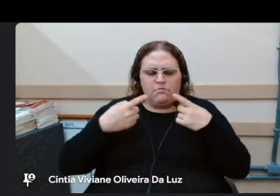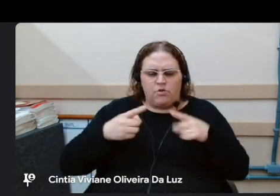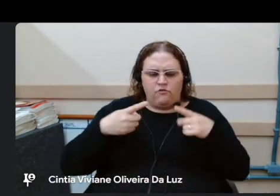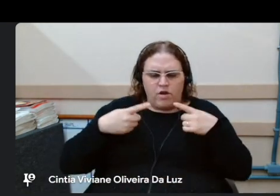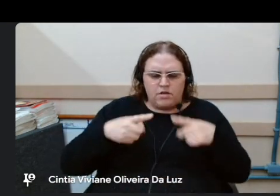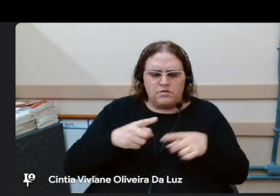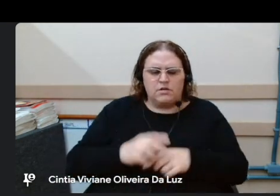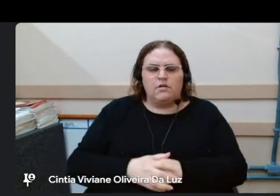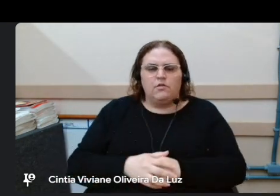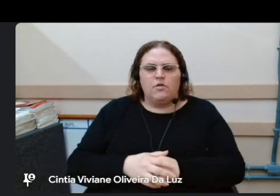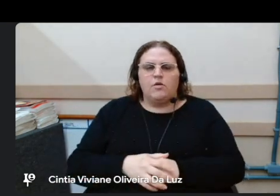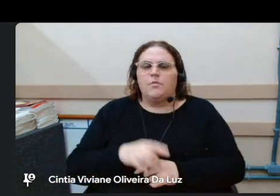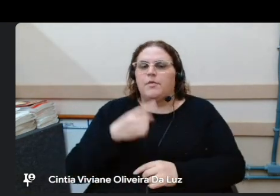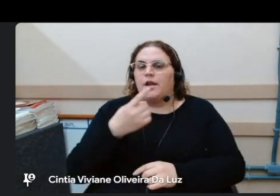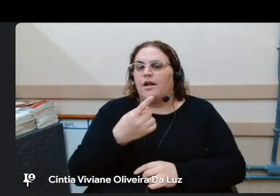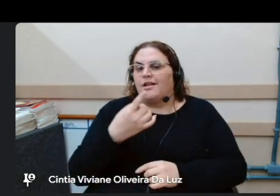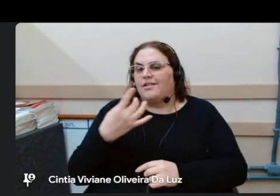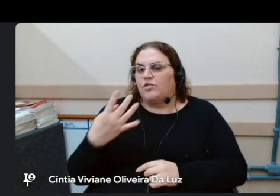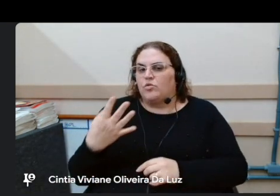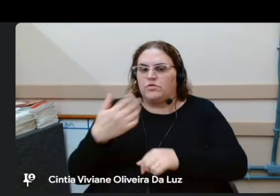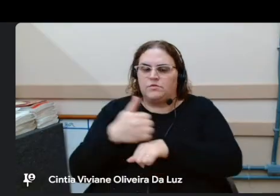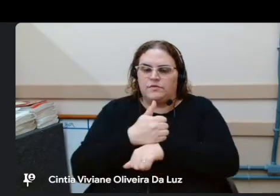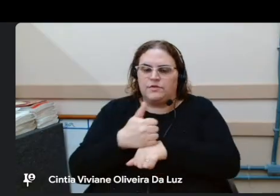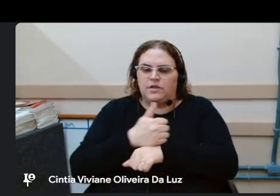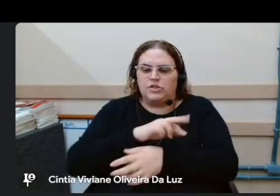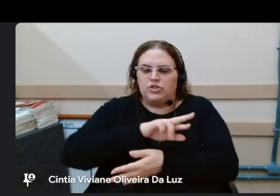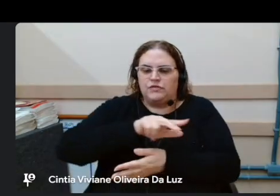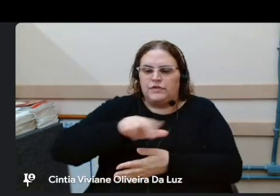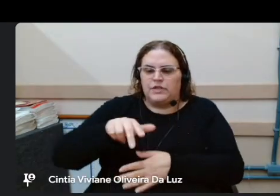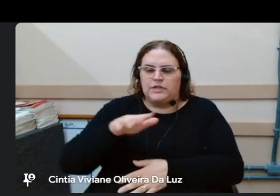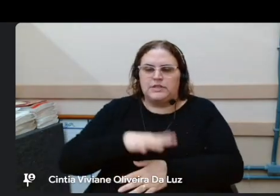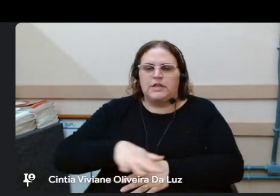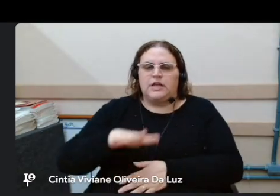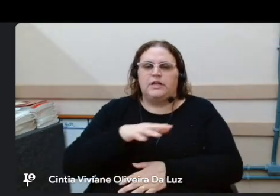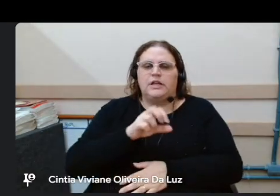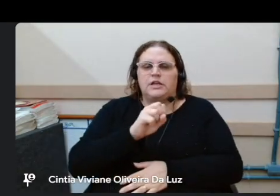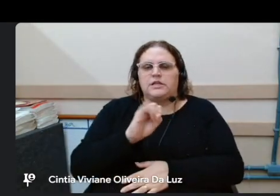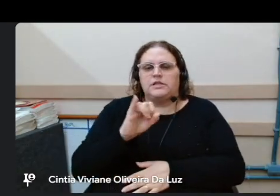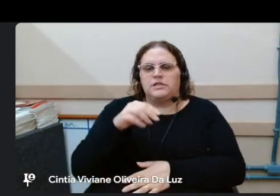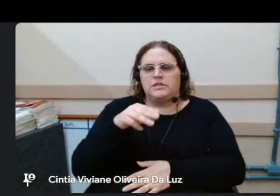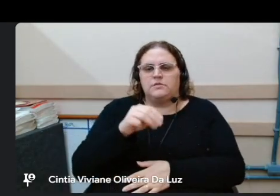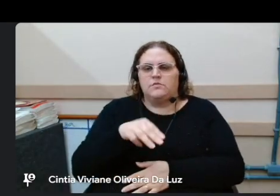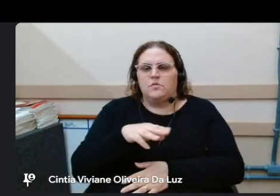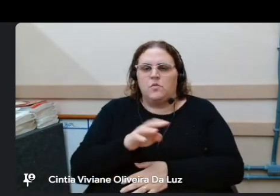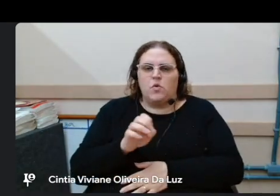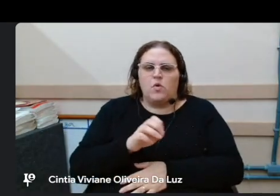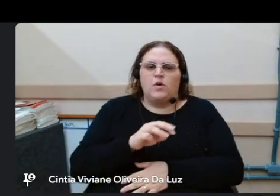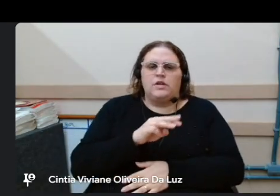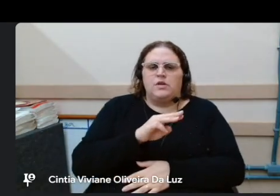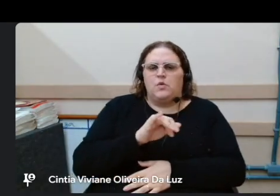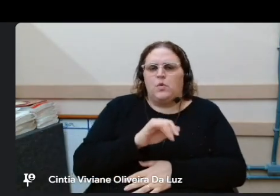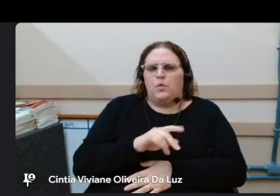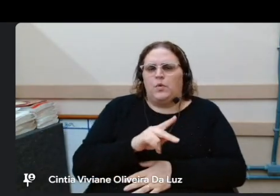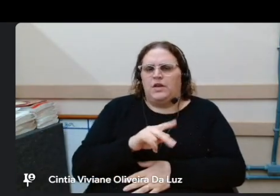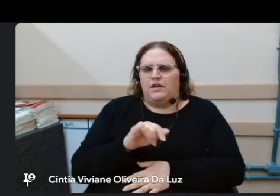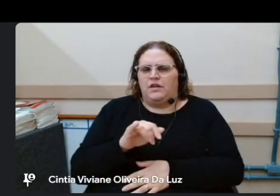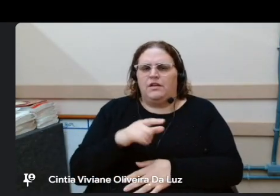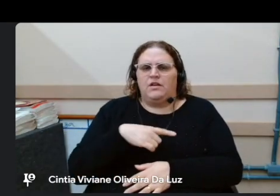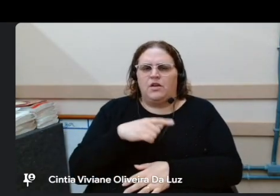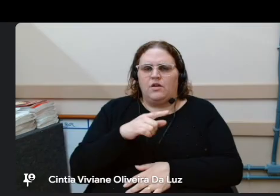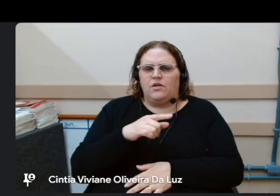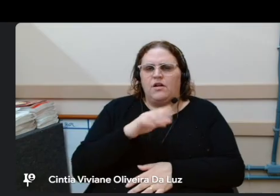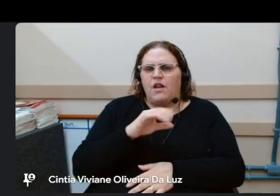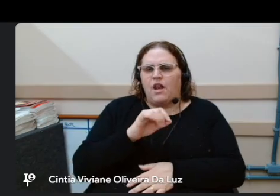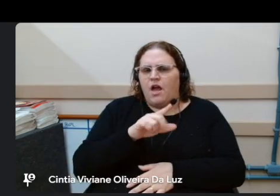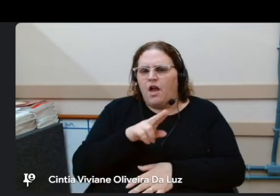lançou essa essa provocação para 14 profissionais de diversas áreas tem a Simone raslan o Wick Gomes